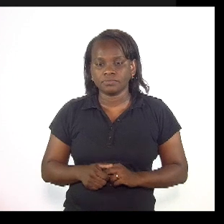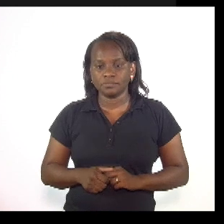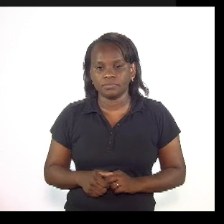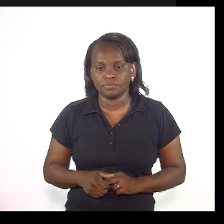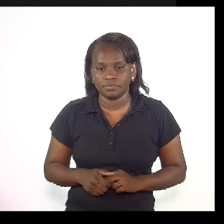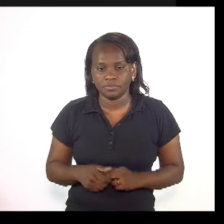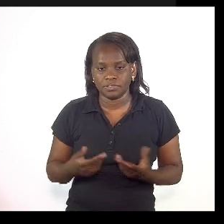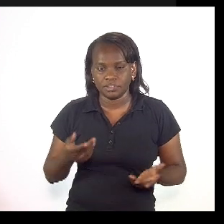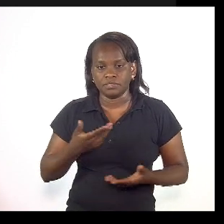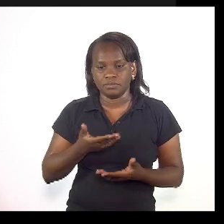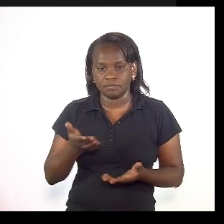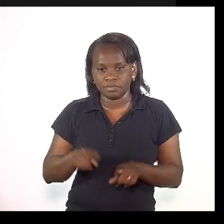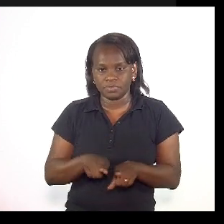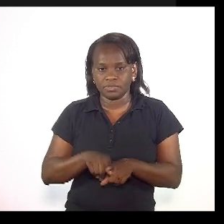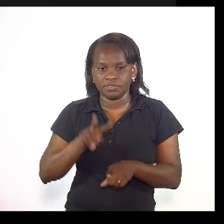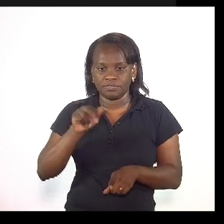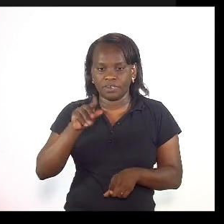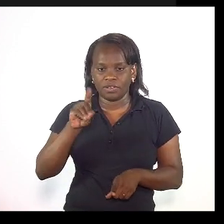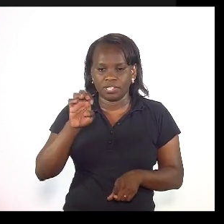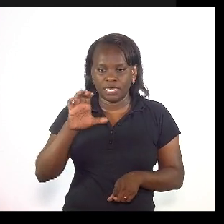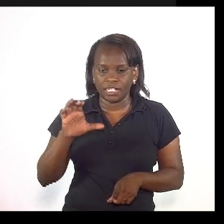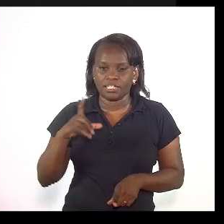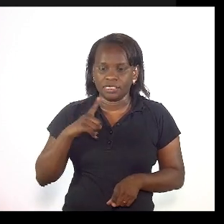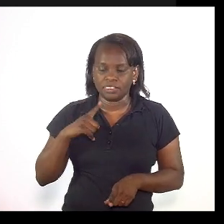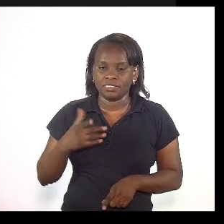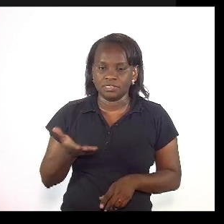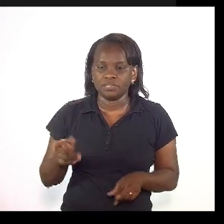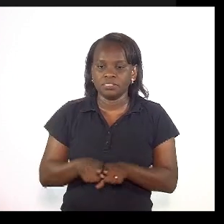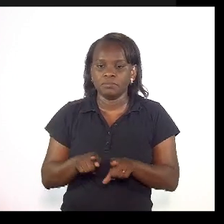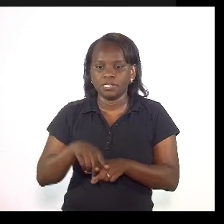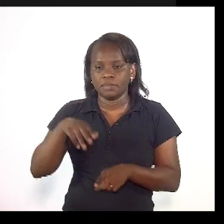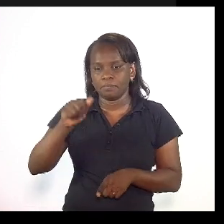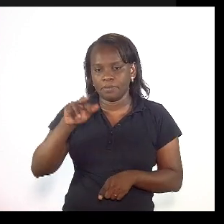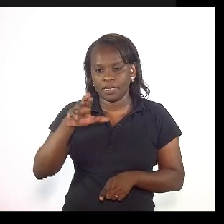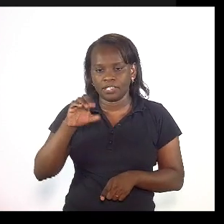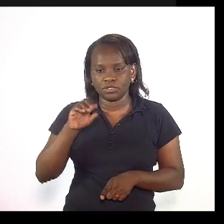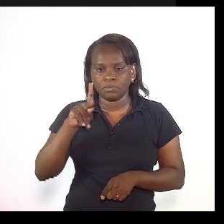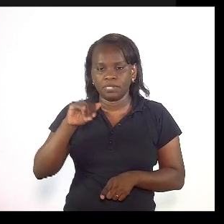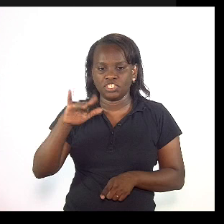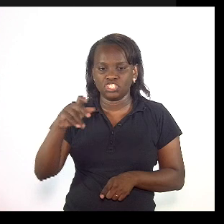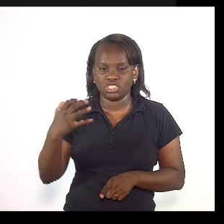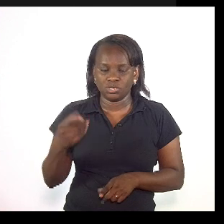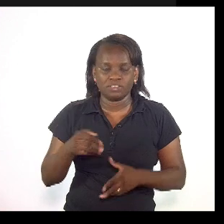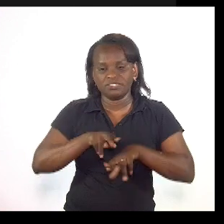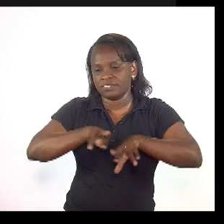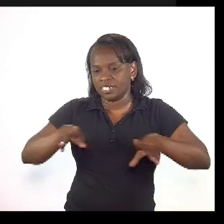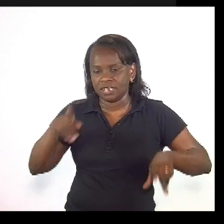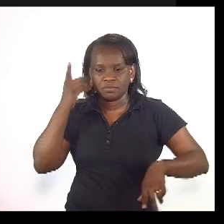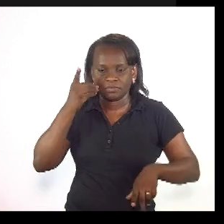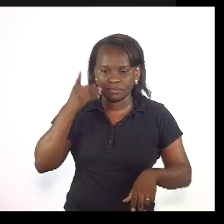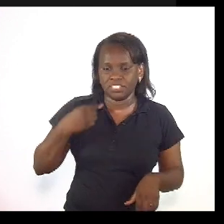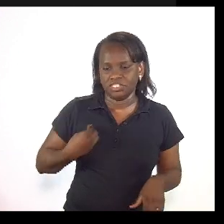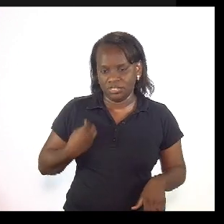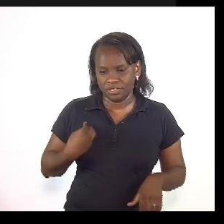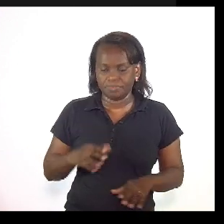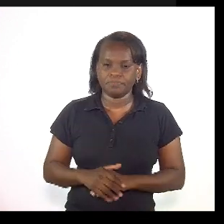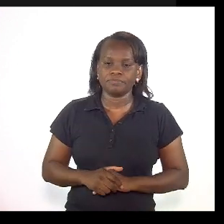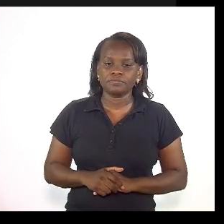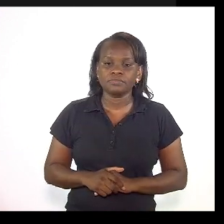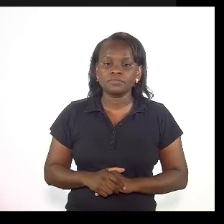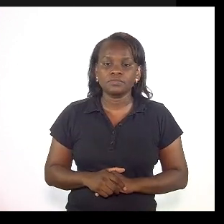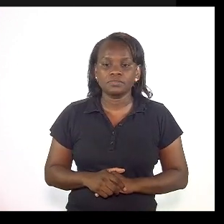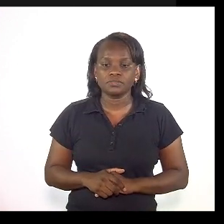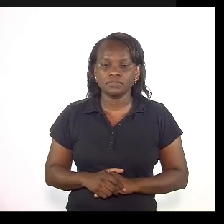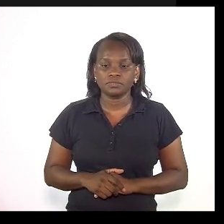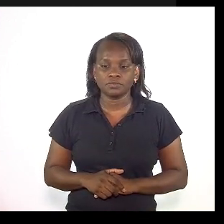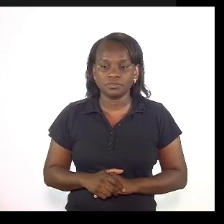companheiro Valdec, deve estar por aí também, Márcio Pacheco, bom, os demais parlamentares presentes.